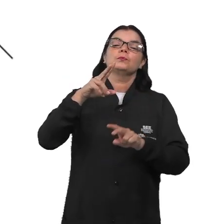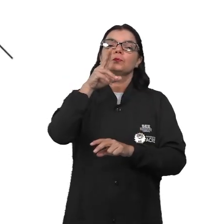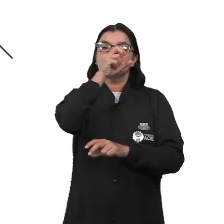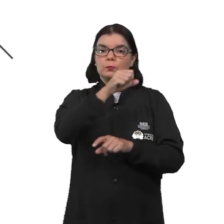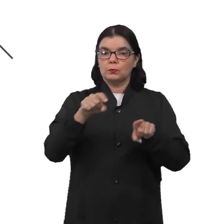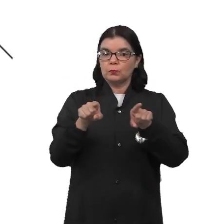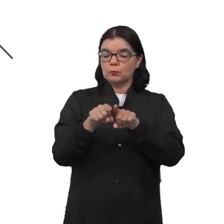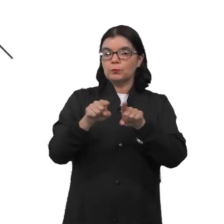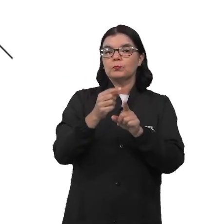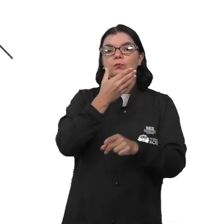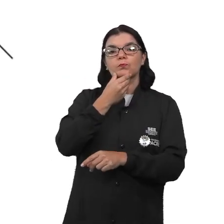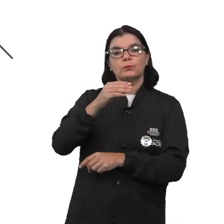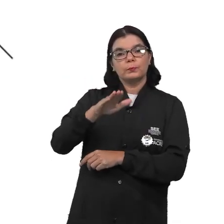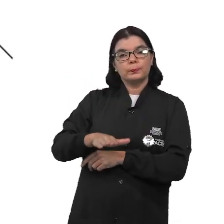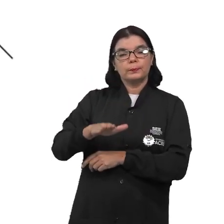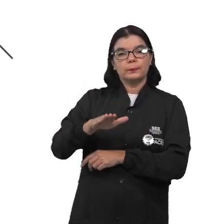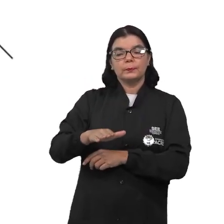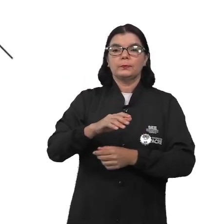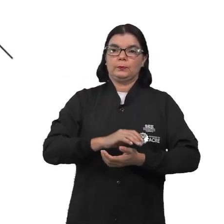pelo Calvin